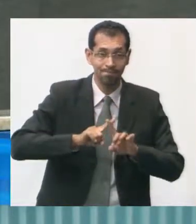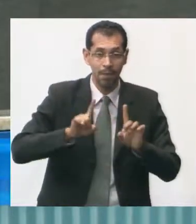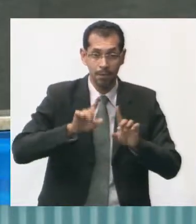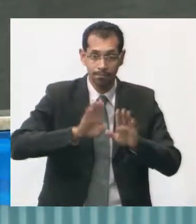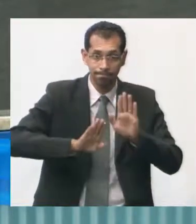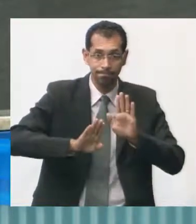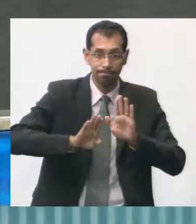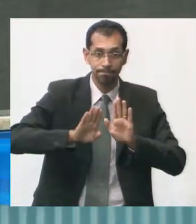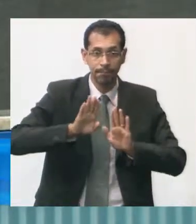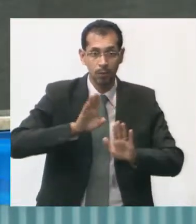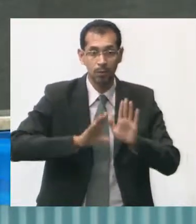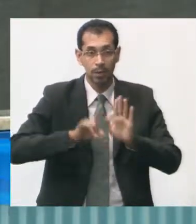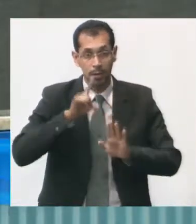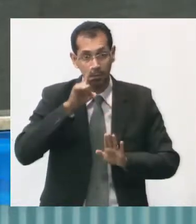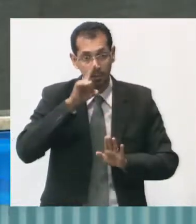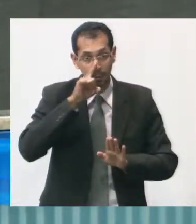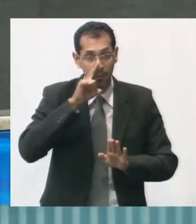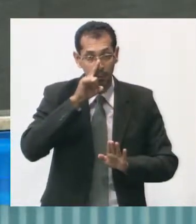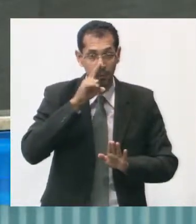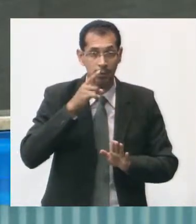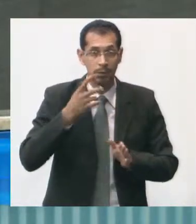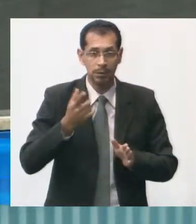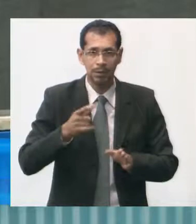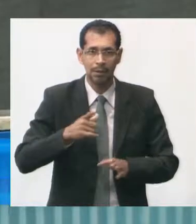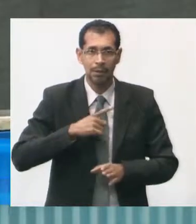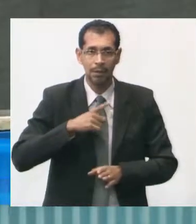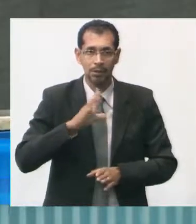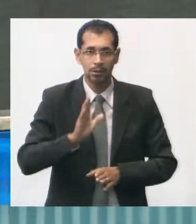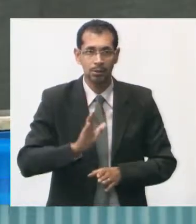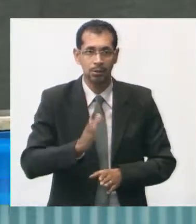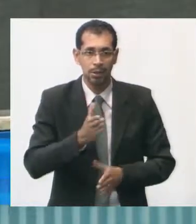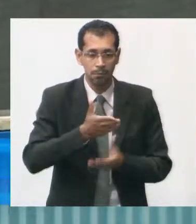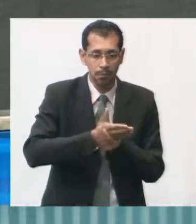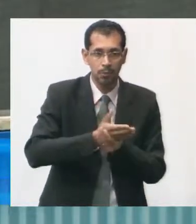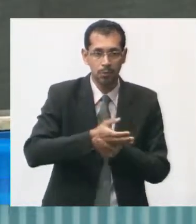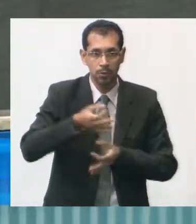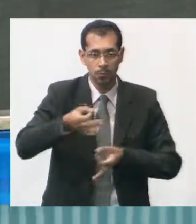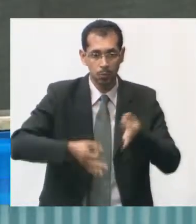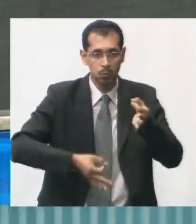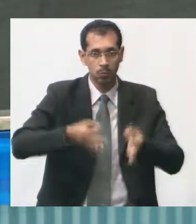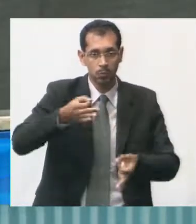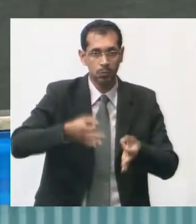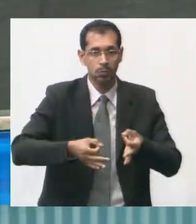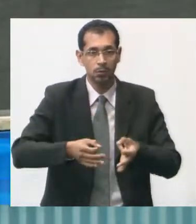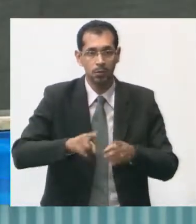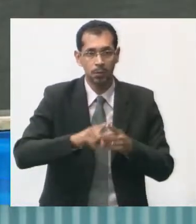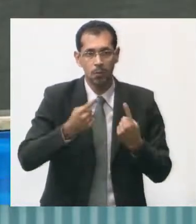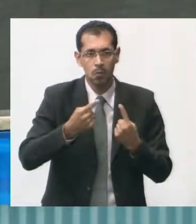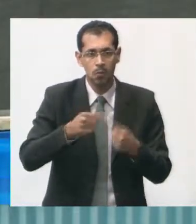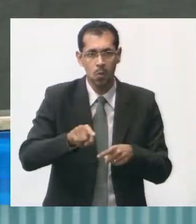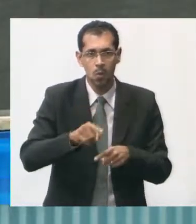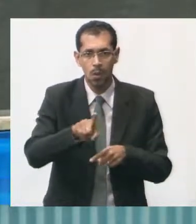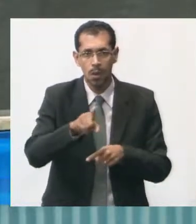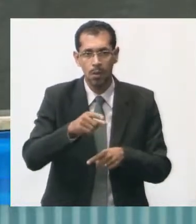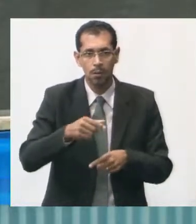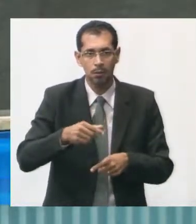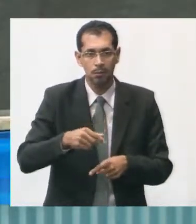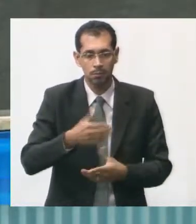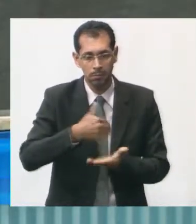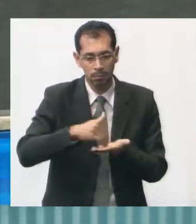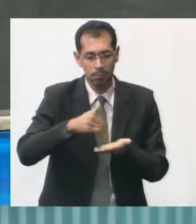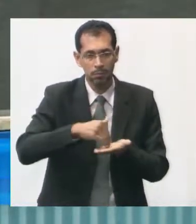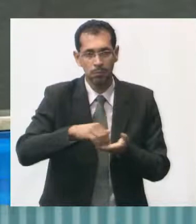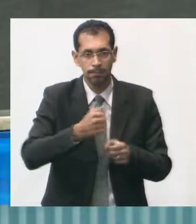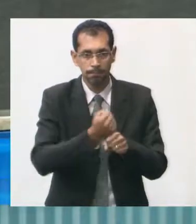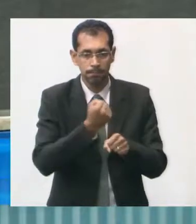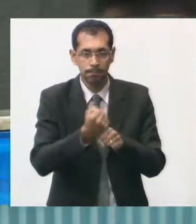uma ação já judicial também contra a Secretaria de Obras, e aqui eu peço encarecidamente ao prefeito